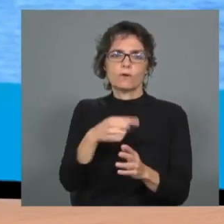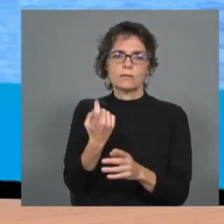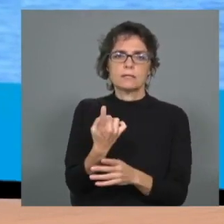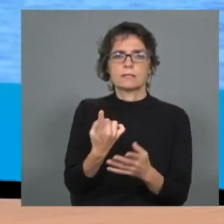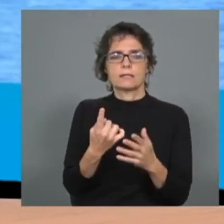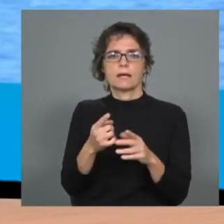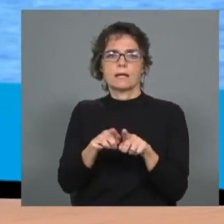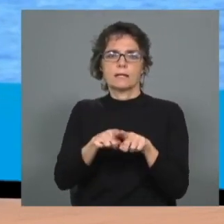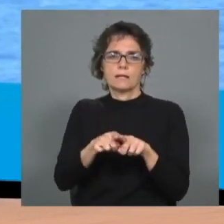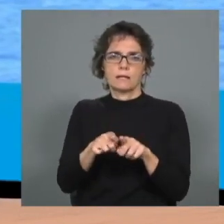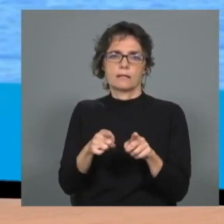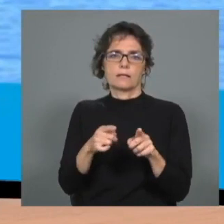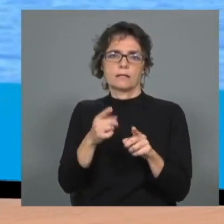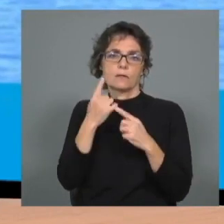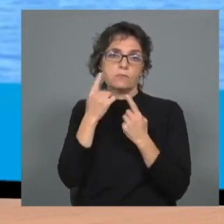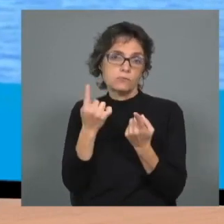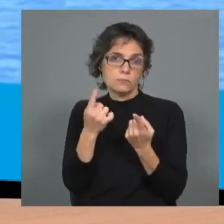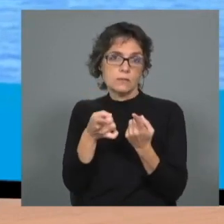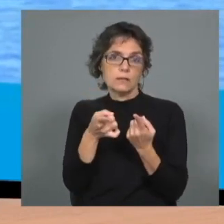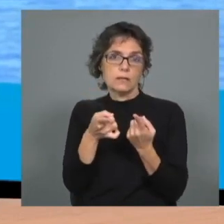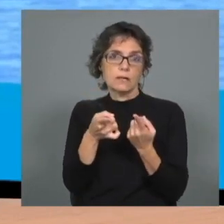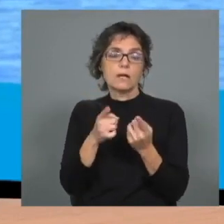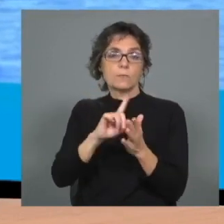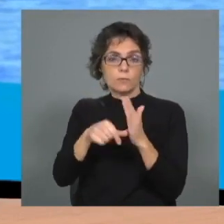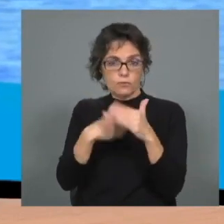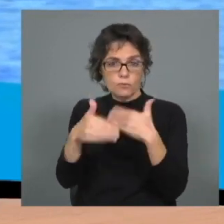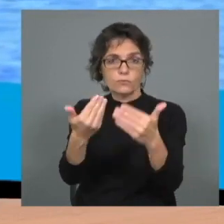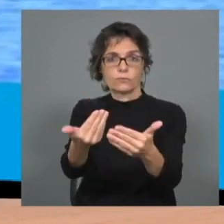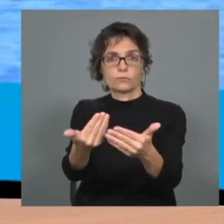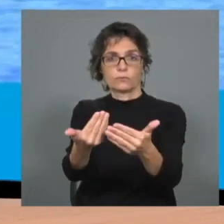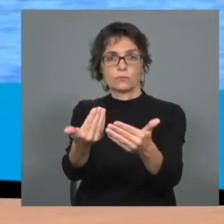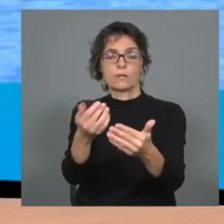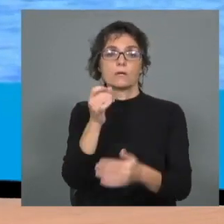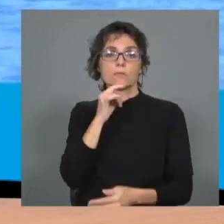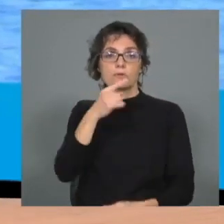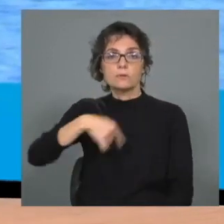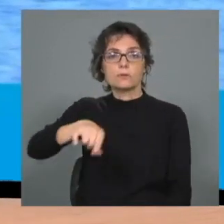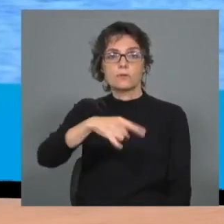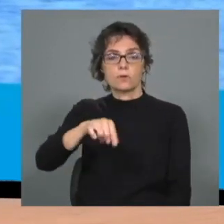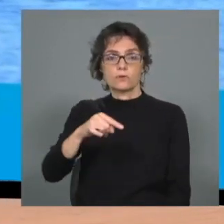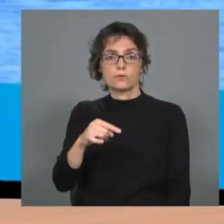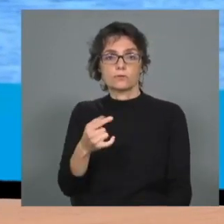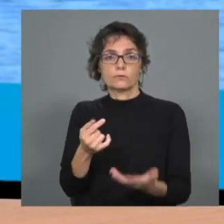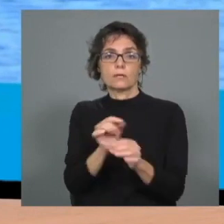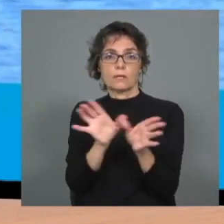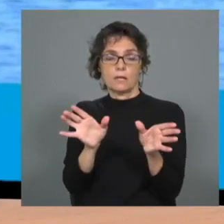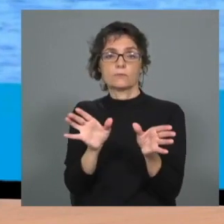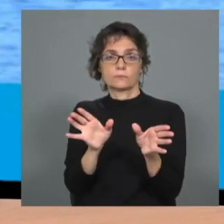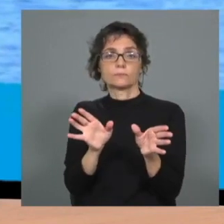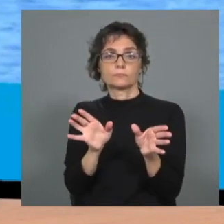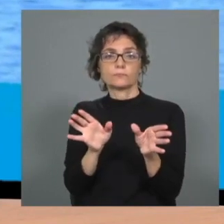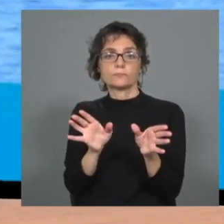quais, independente de quem assume, mantém esse projeto. Então, é possível que nós tenhamos, vai que ter muita habilidade, há que ter